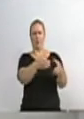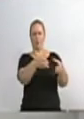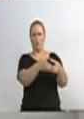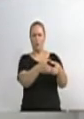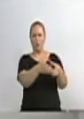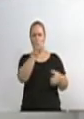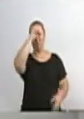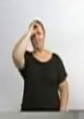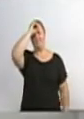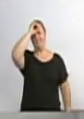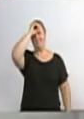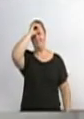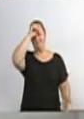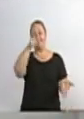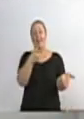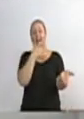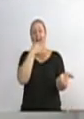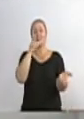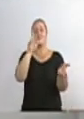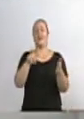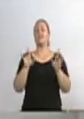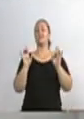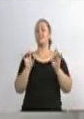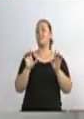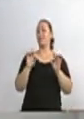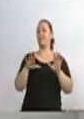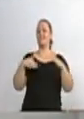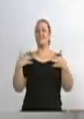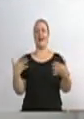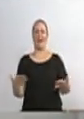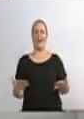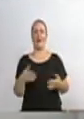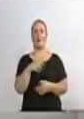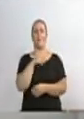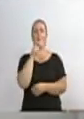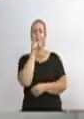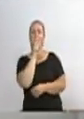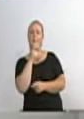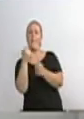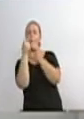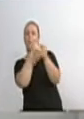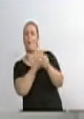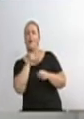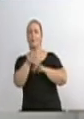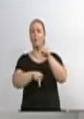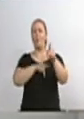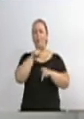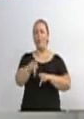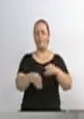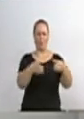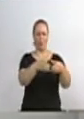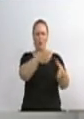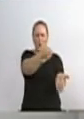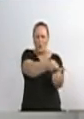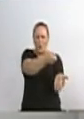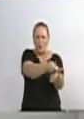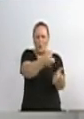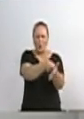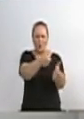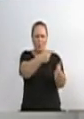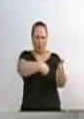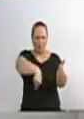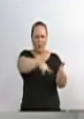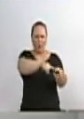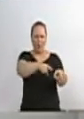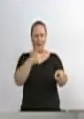que é privilégio. Eles vão para a rua dizer que estão enganando o povo. Para os fascistas, só temos a dizer uma